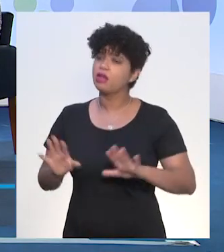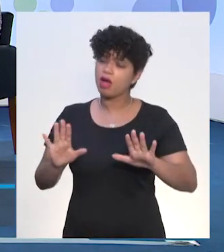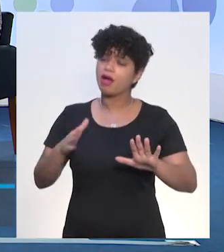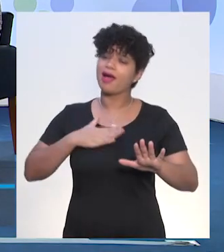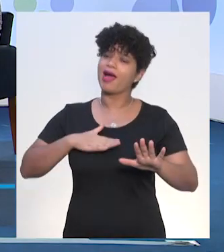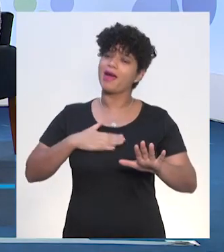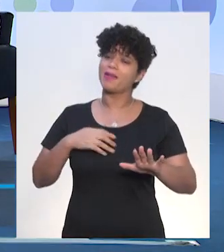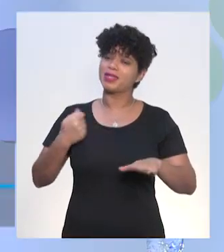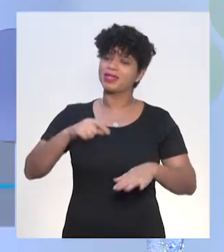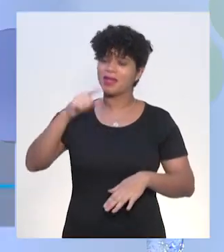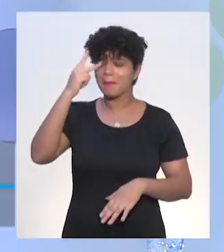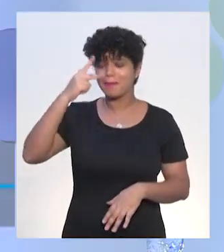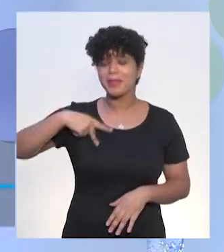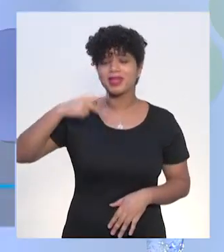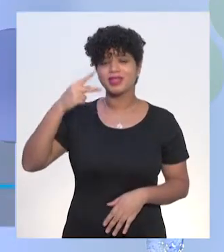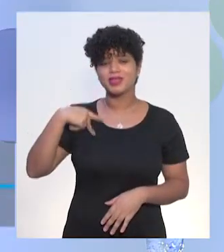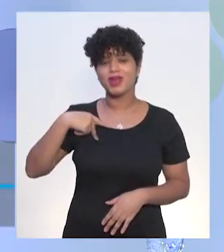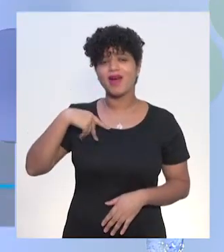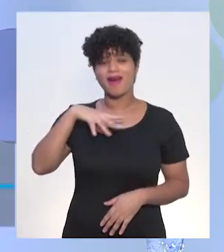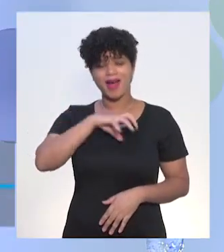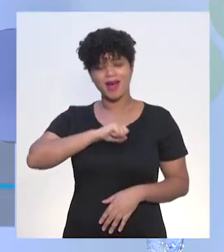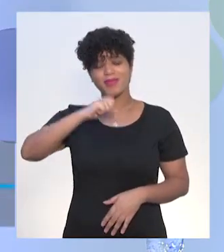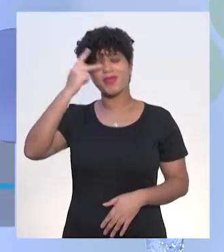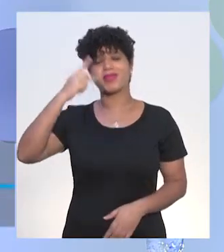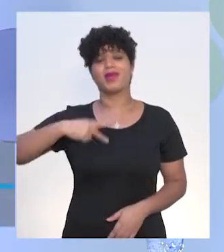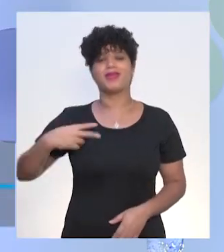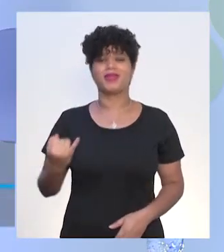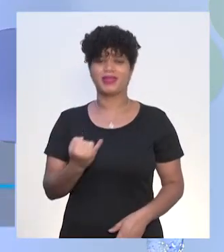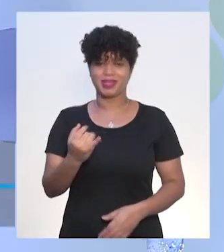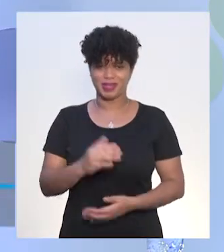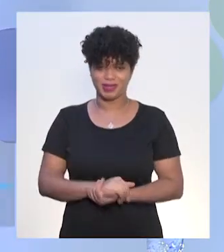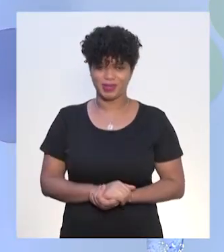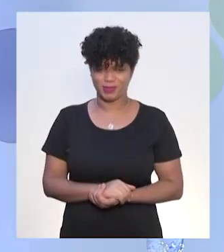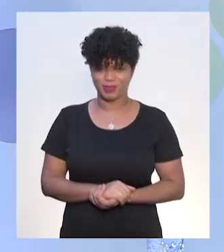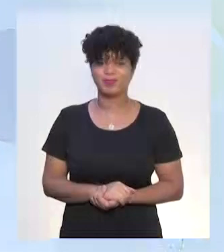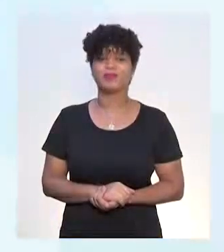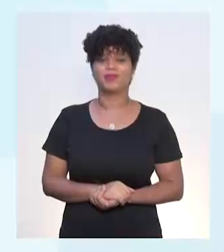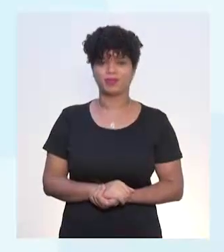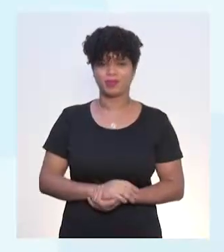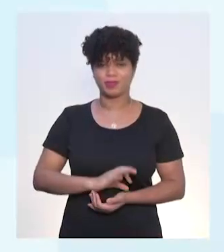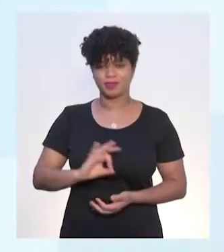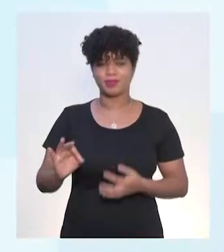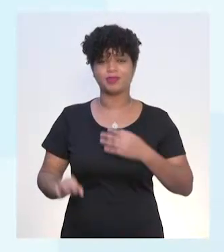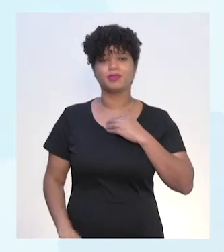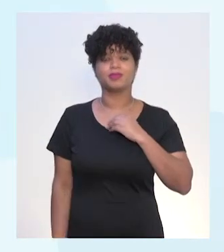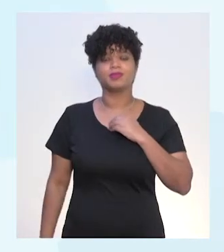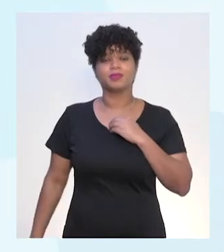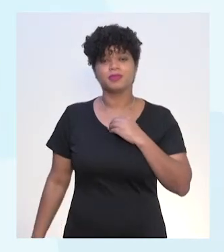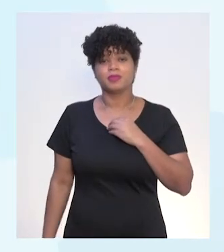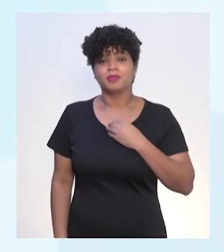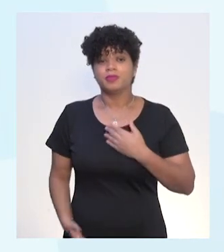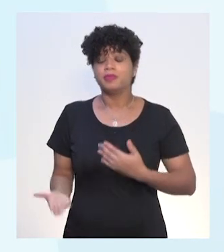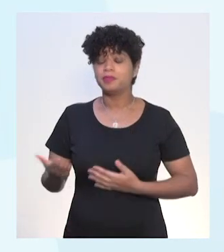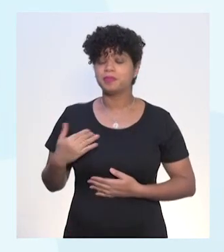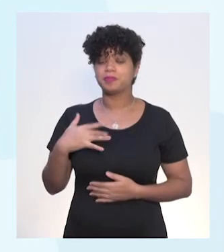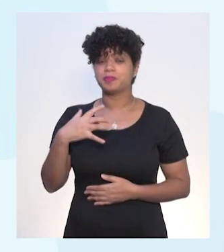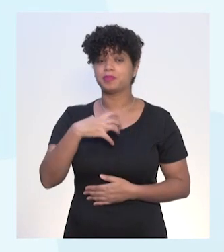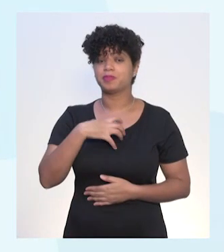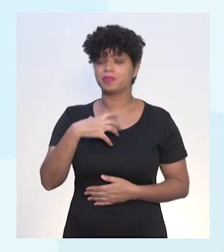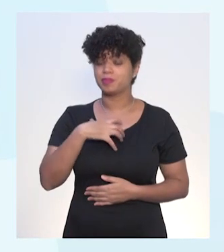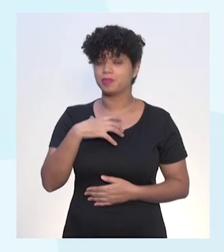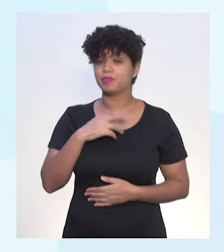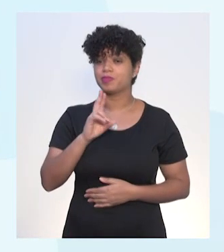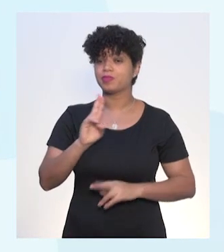primeiro lugar né Oi gente perfeito vamos continuar aqui numerando-as sentimento será que é fácil a gente dar